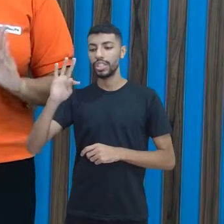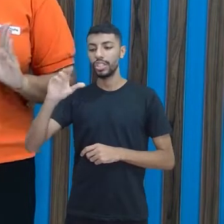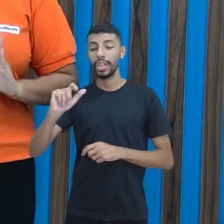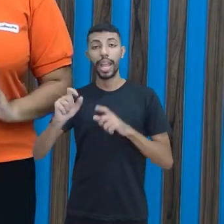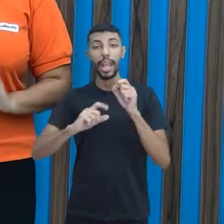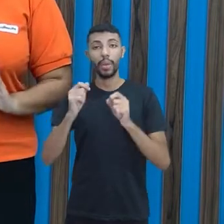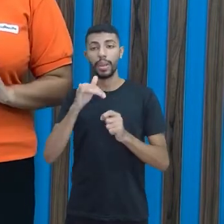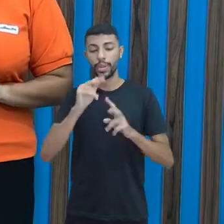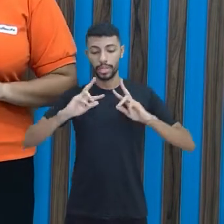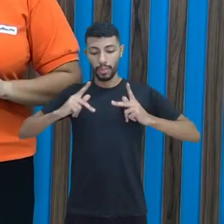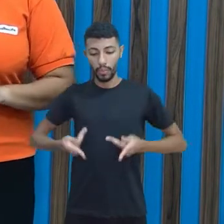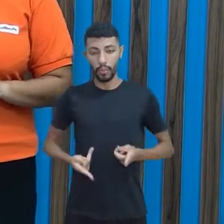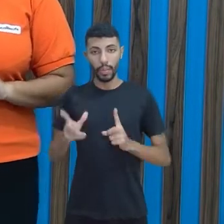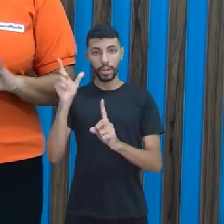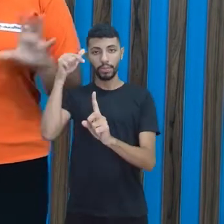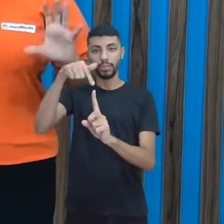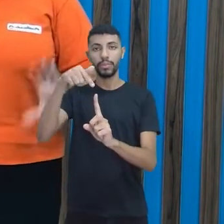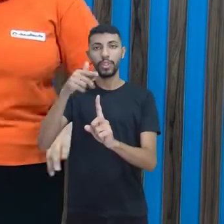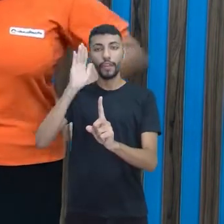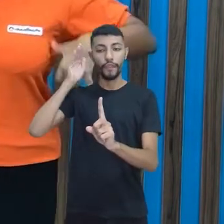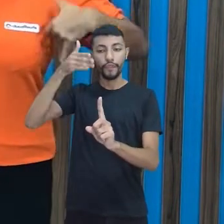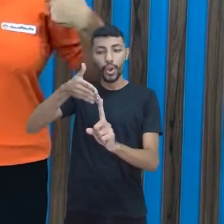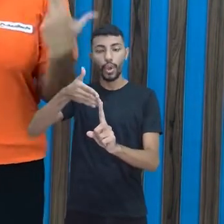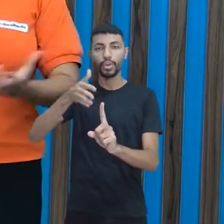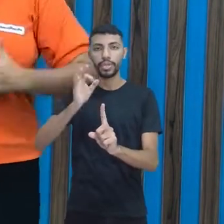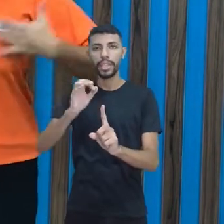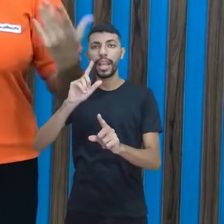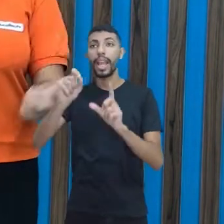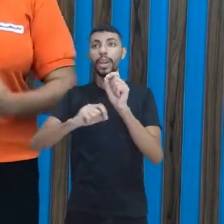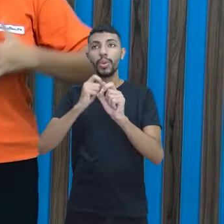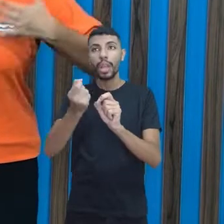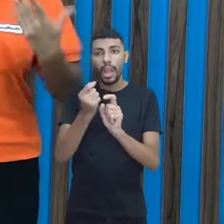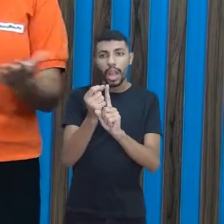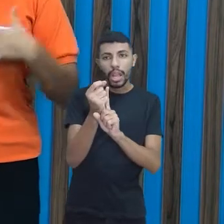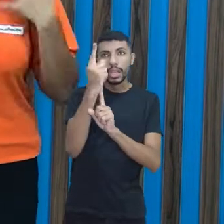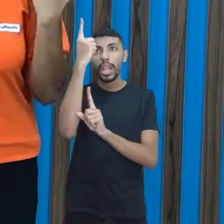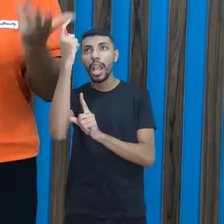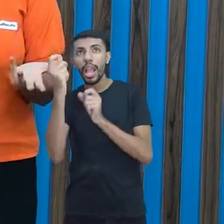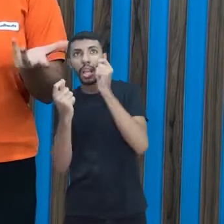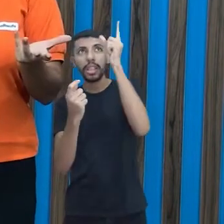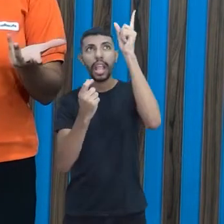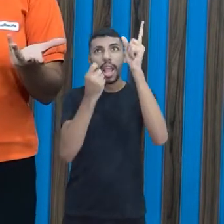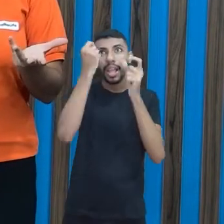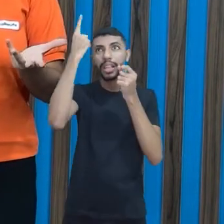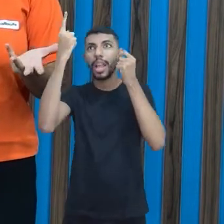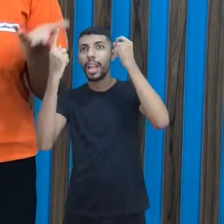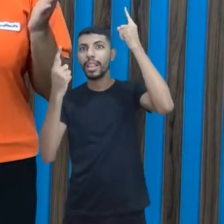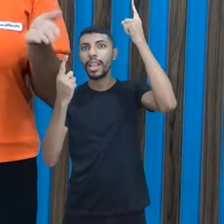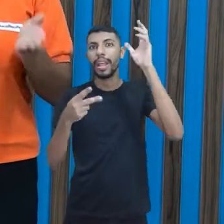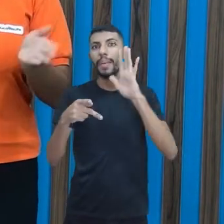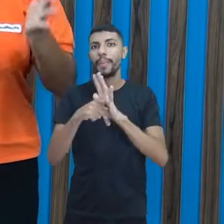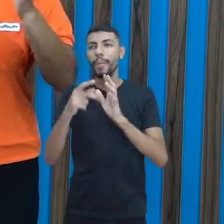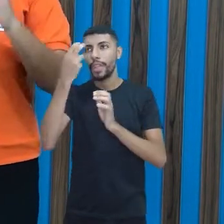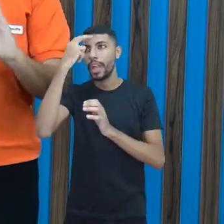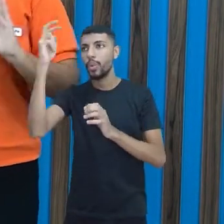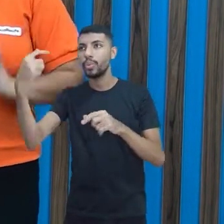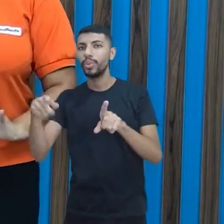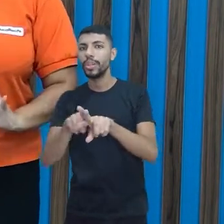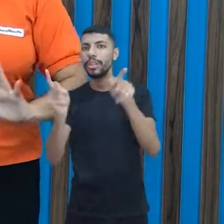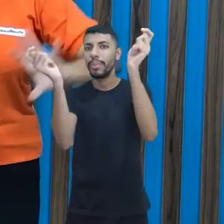medida do mundo, algo como esse renascimento das ideias, da cultura e da arte. Por quê? Porque,